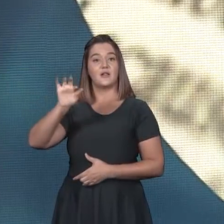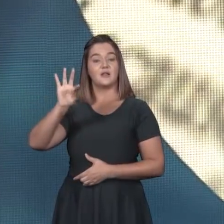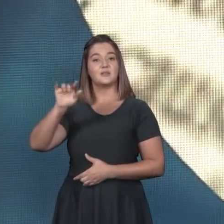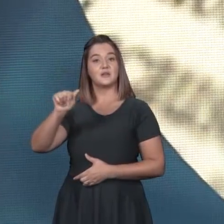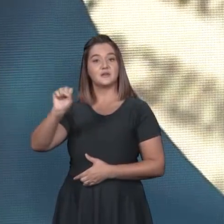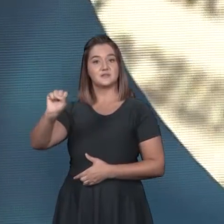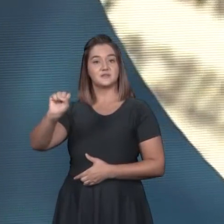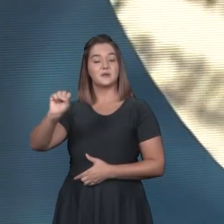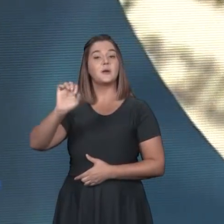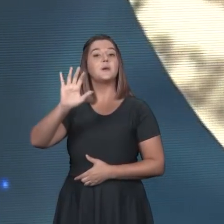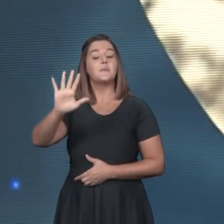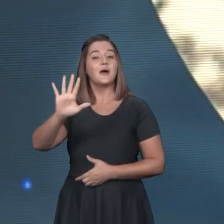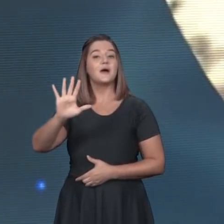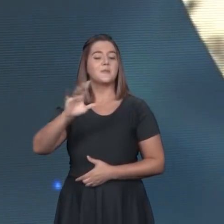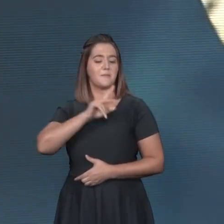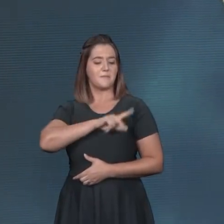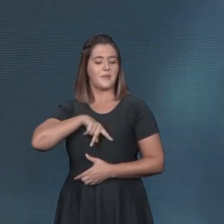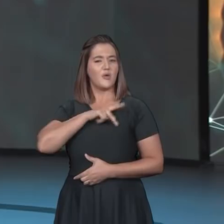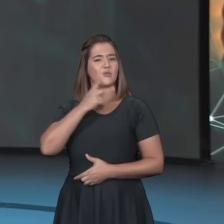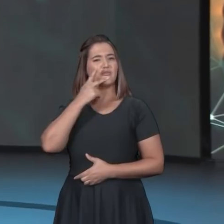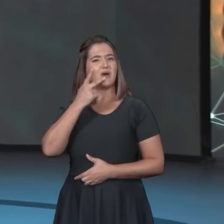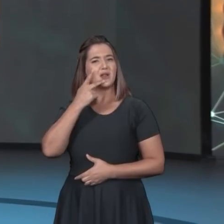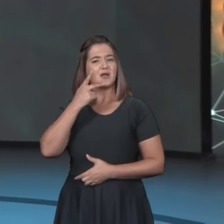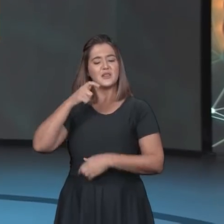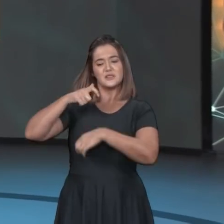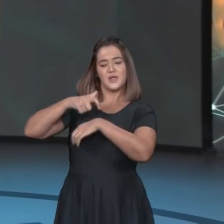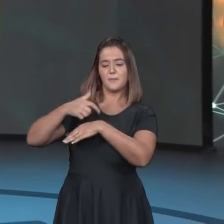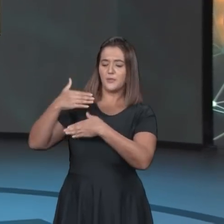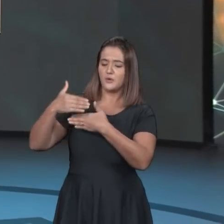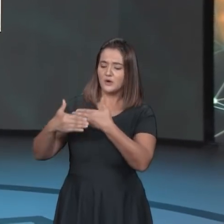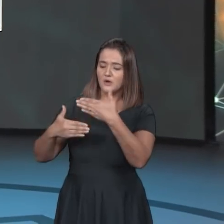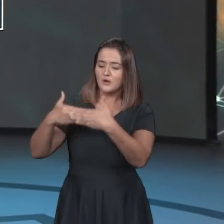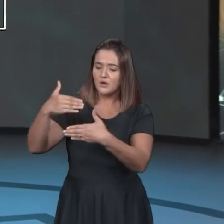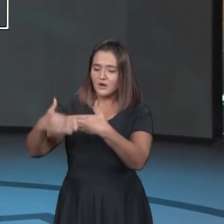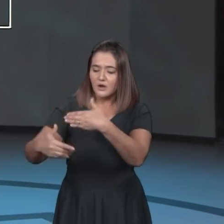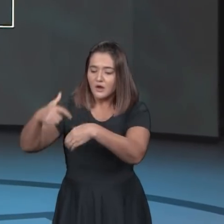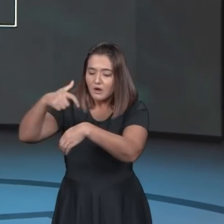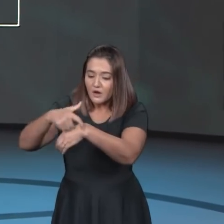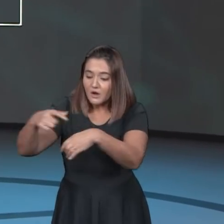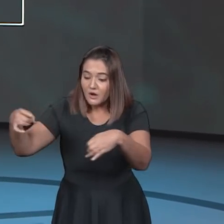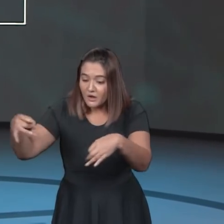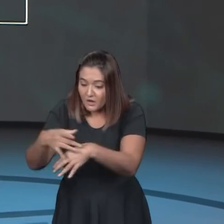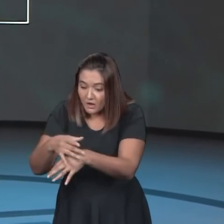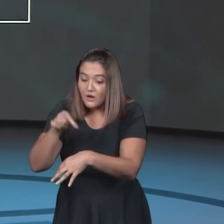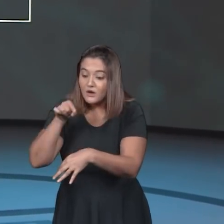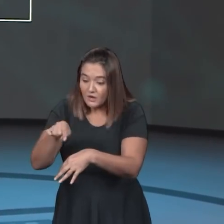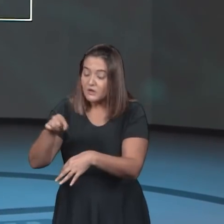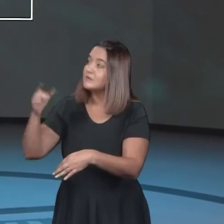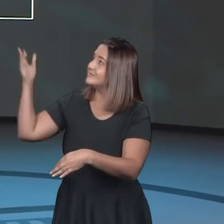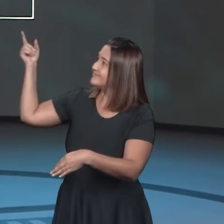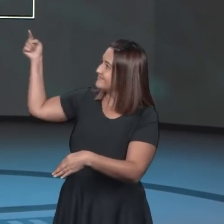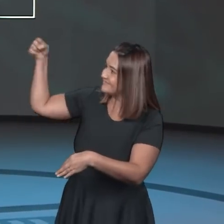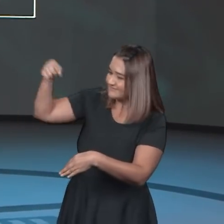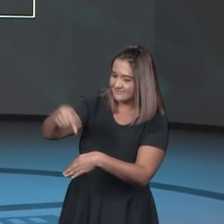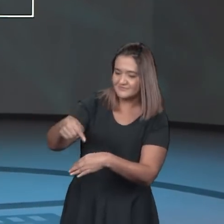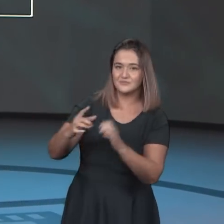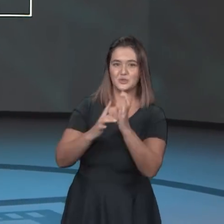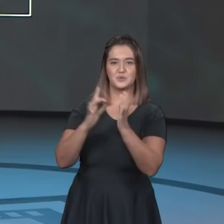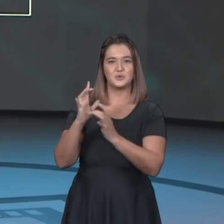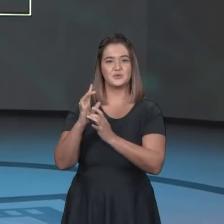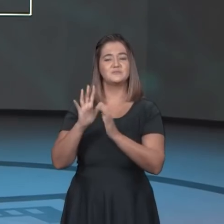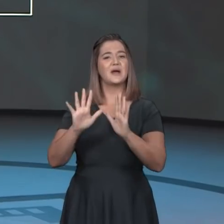Quando chegou a plenitude dos tempos. O que Paulo quis dizer com essa palavra